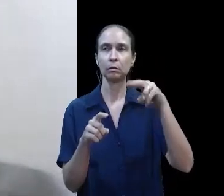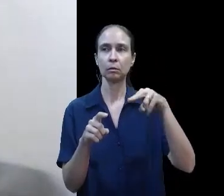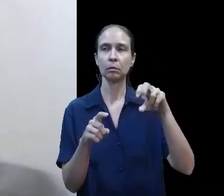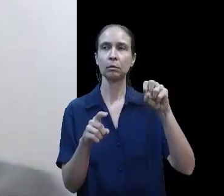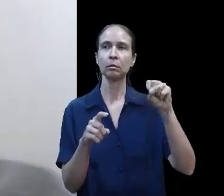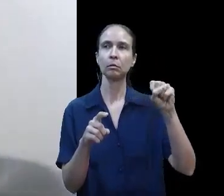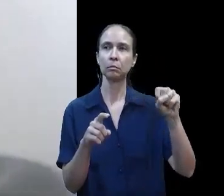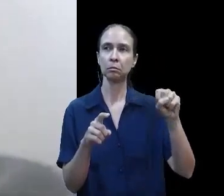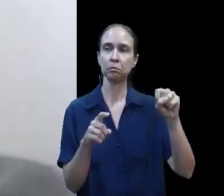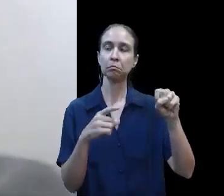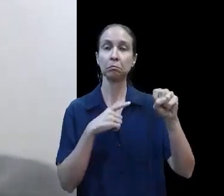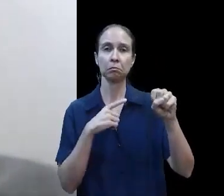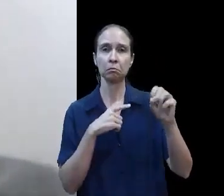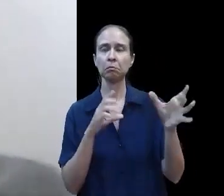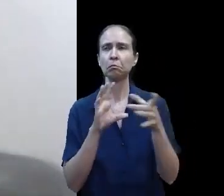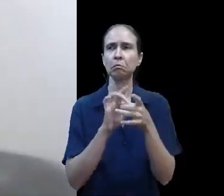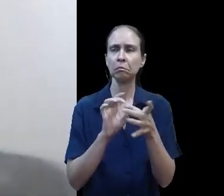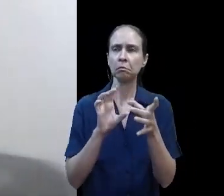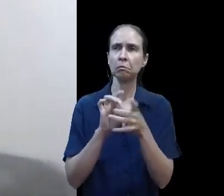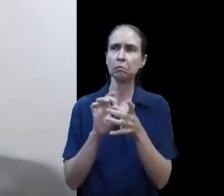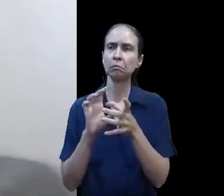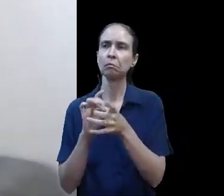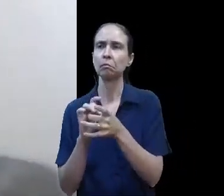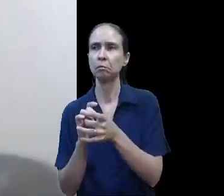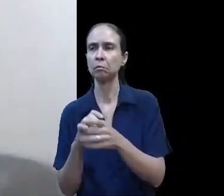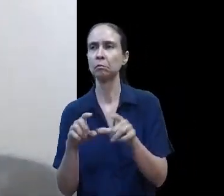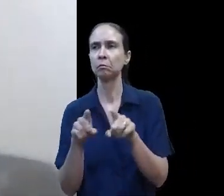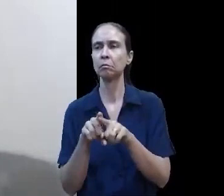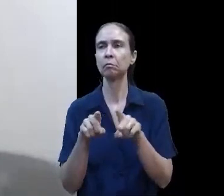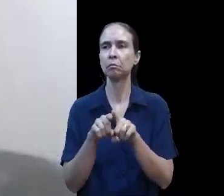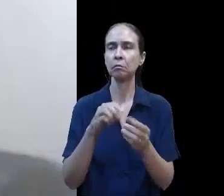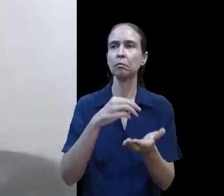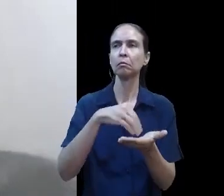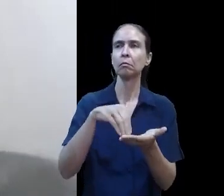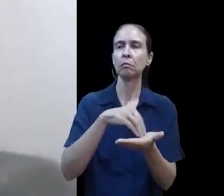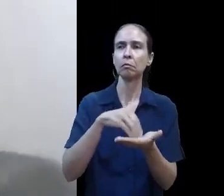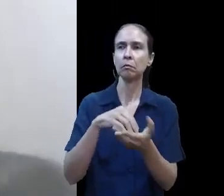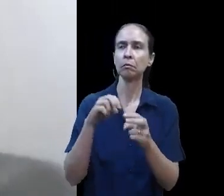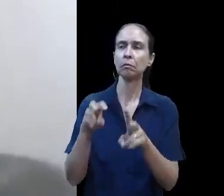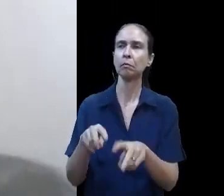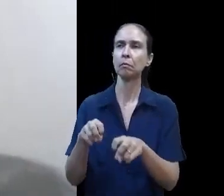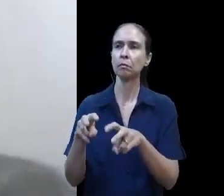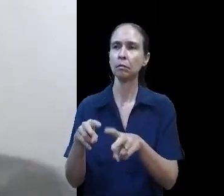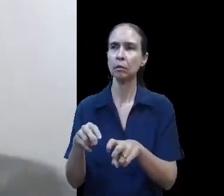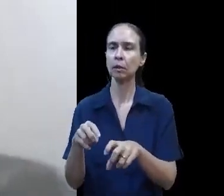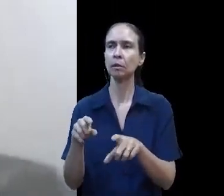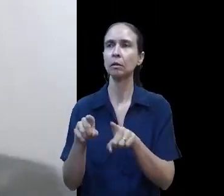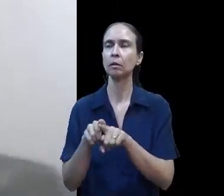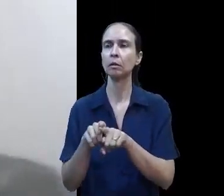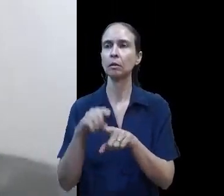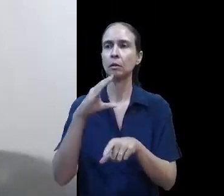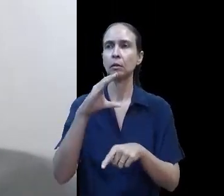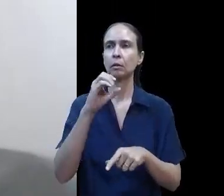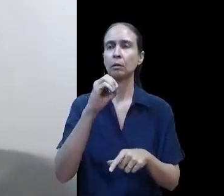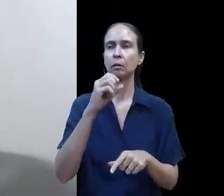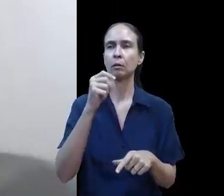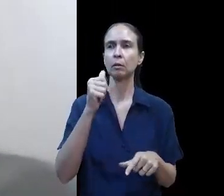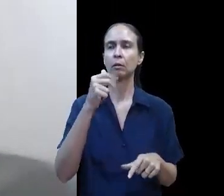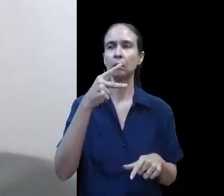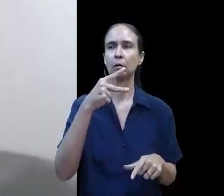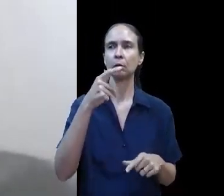Federal de Agricultura, a COAPA, e o OCB Sescop,